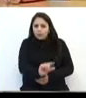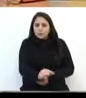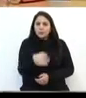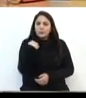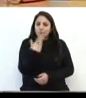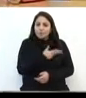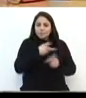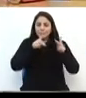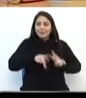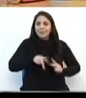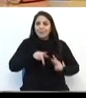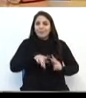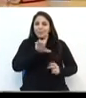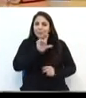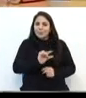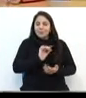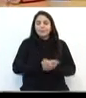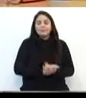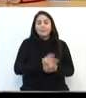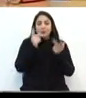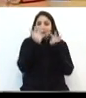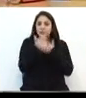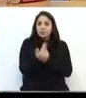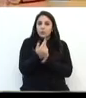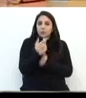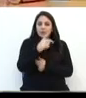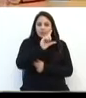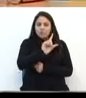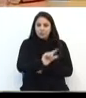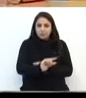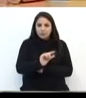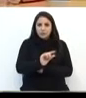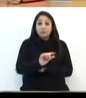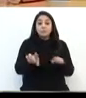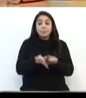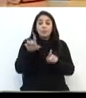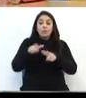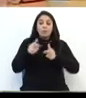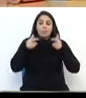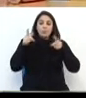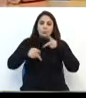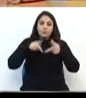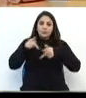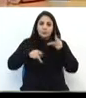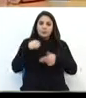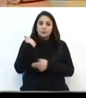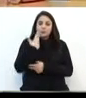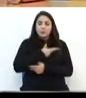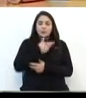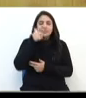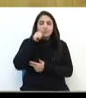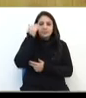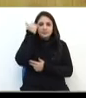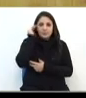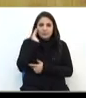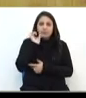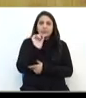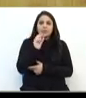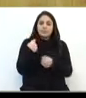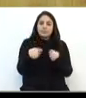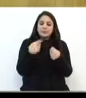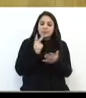significativa do nosso efetivo. Mas mesmo assim, mesmo com essa redução, mesmo com o aumento populacional, nós entendemos